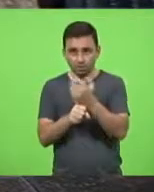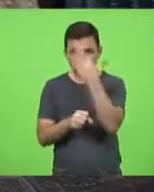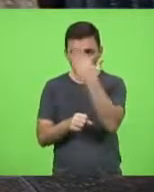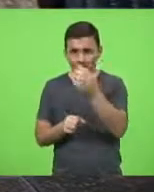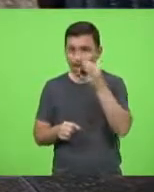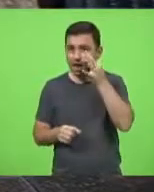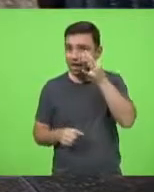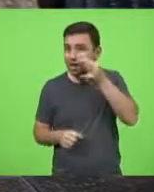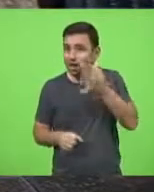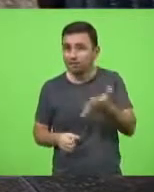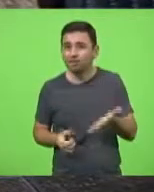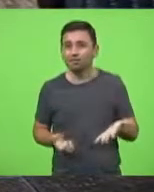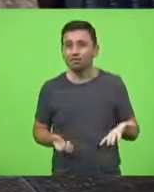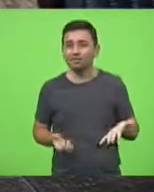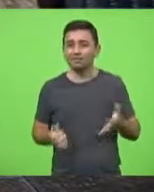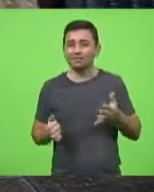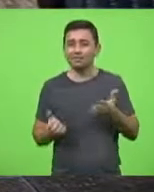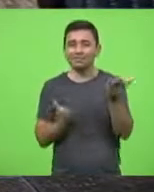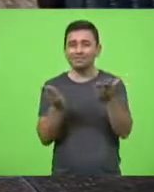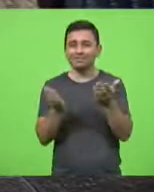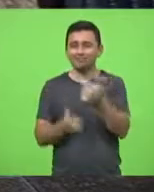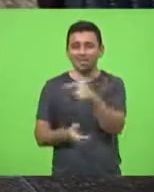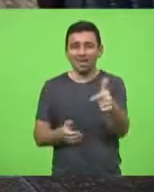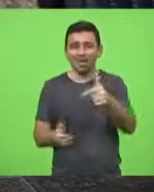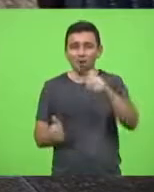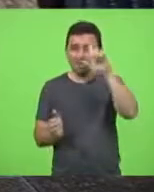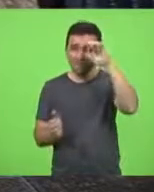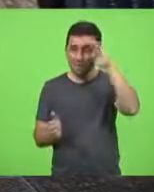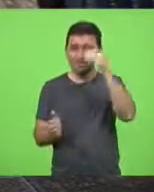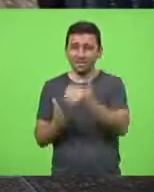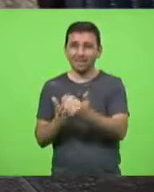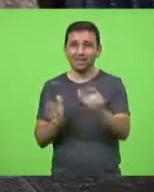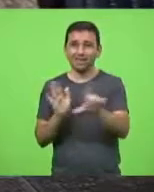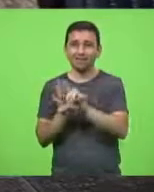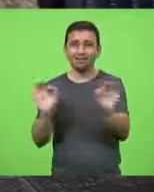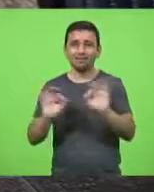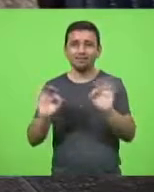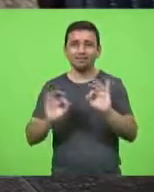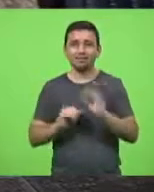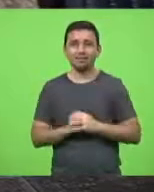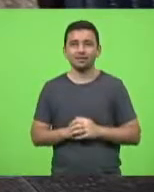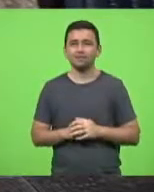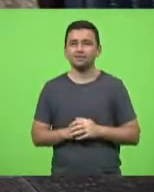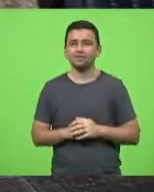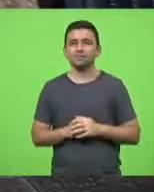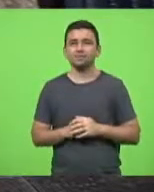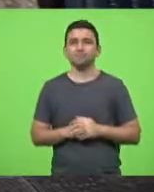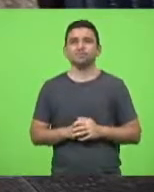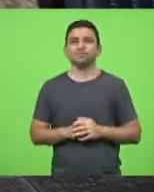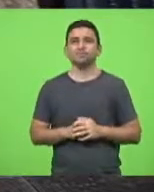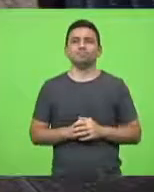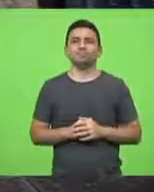sem licitação, à margem da lei, à luz do dia, e nada é feito.